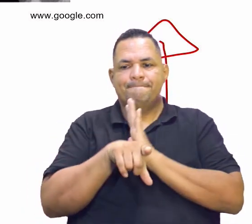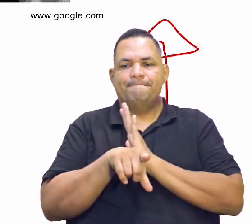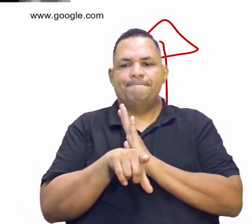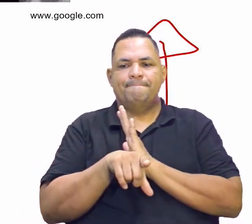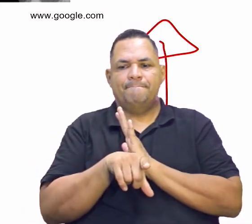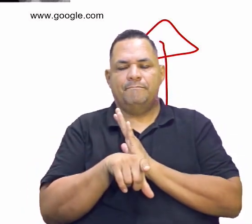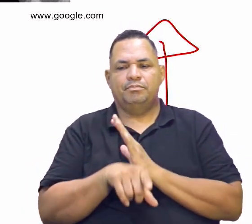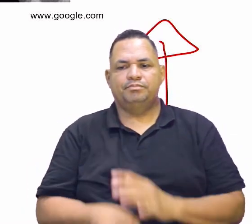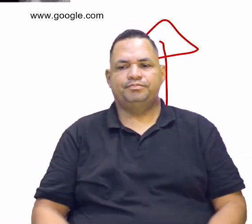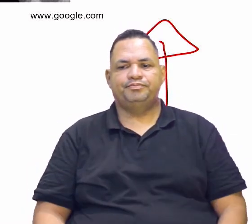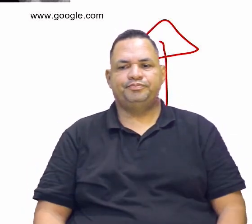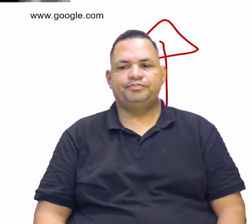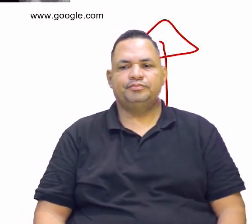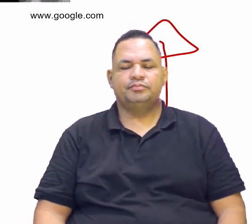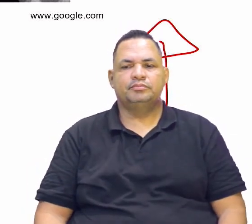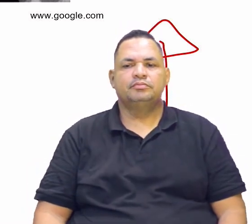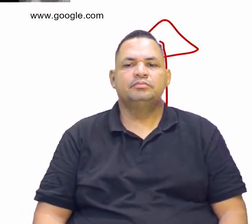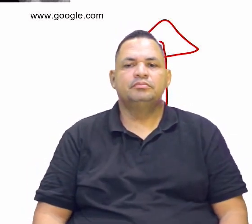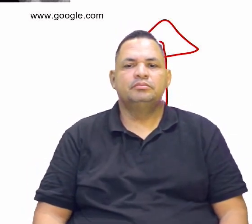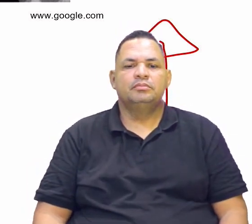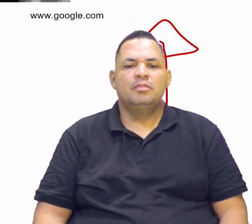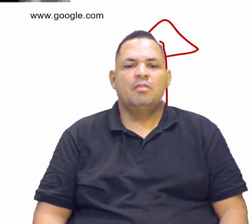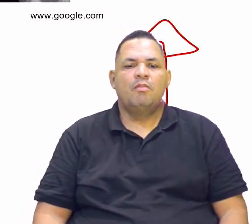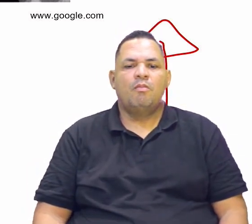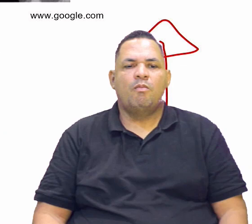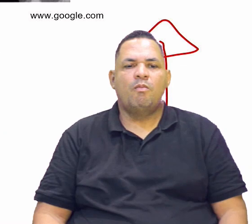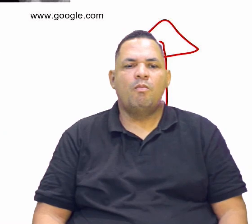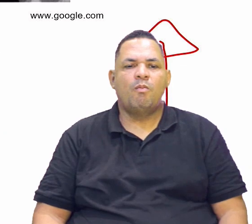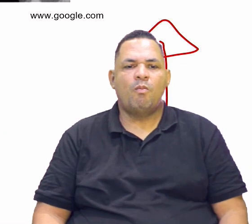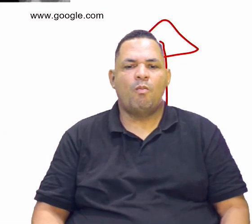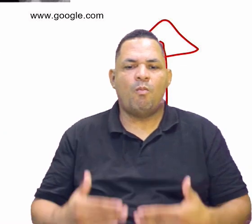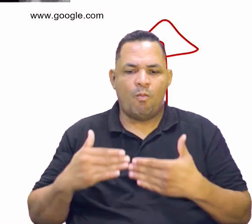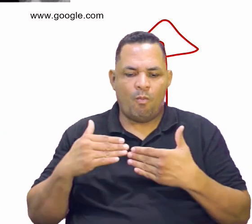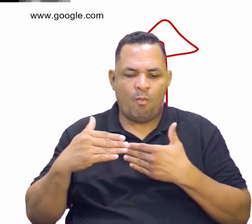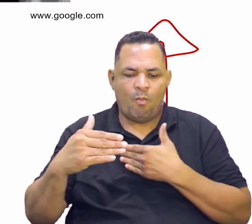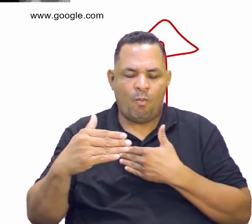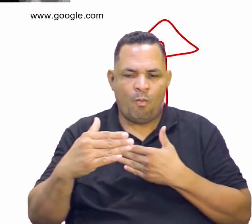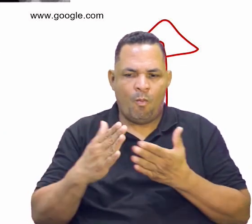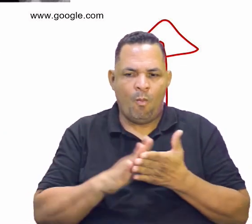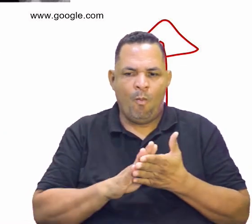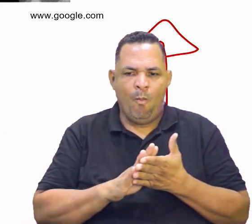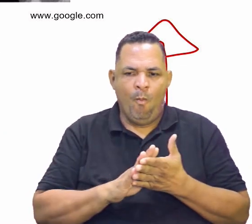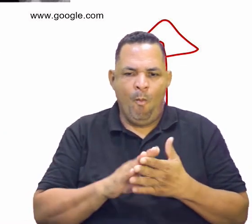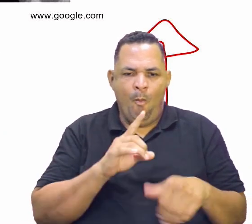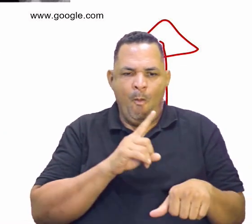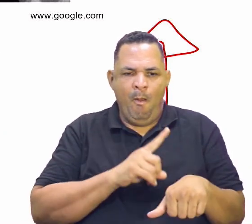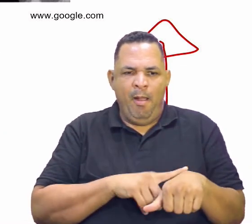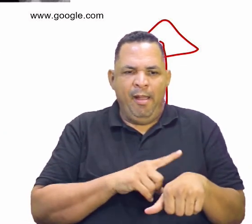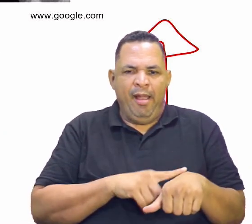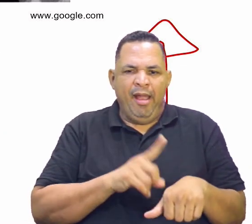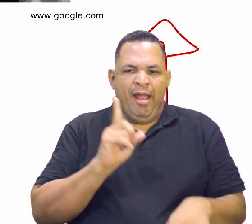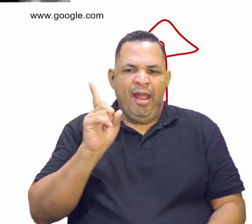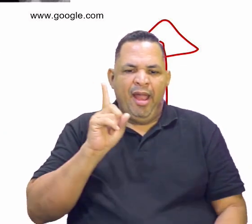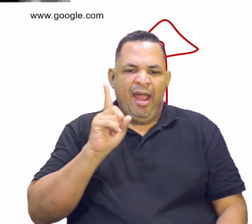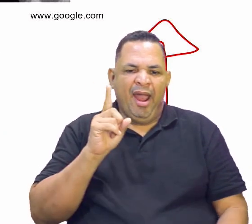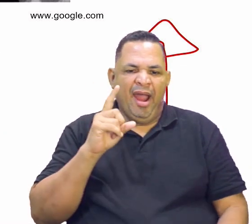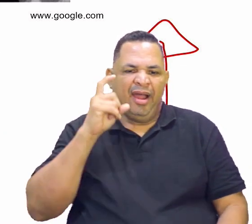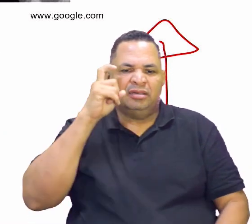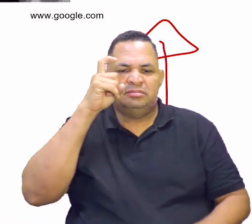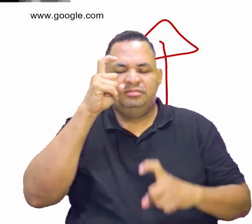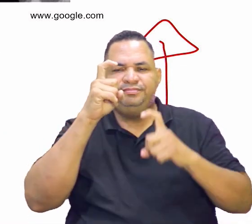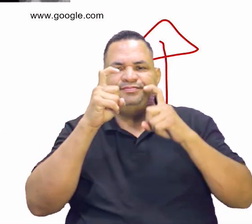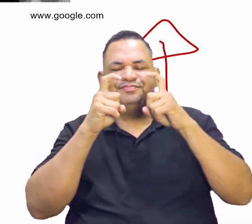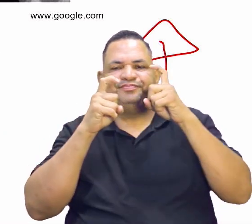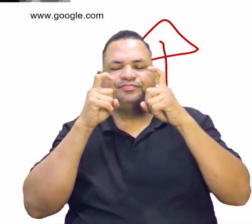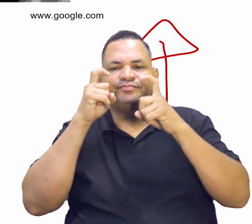aí para os senhores. Aqui tudo que está à frente do tempo, essa do relógio, né? Aquela preocupação